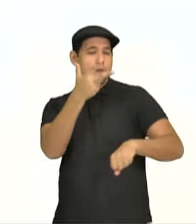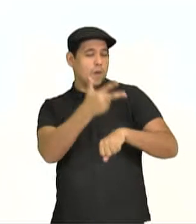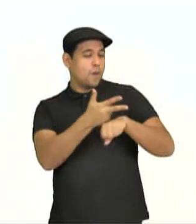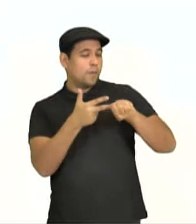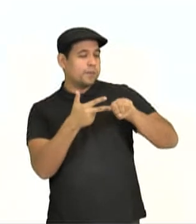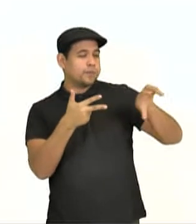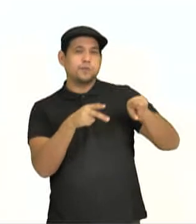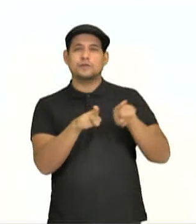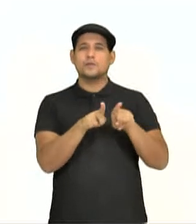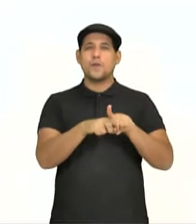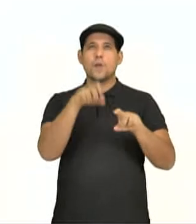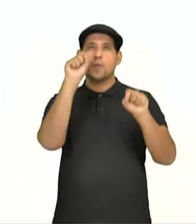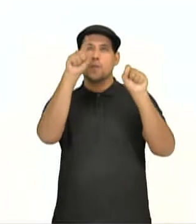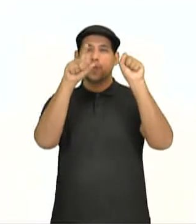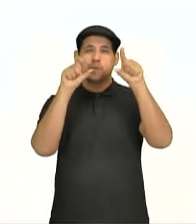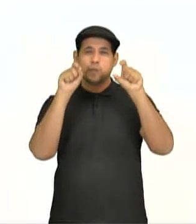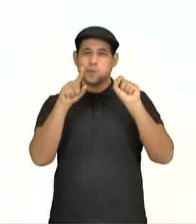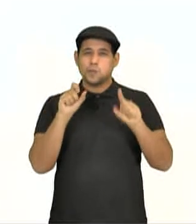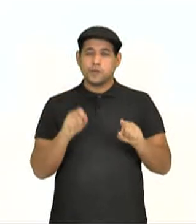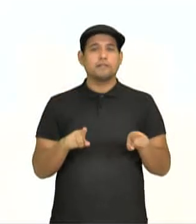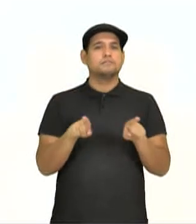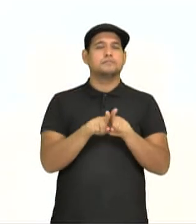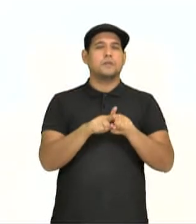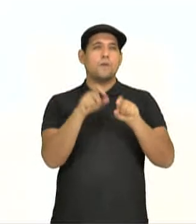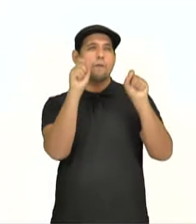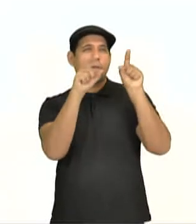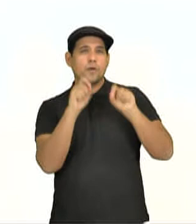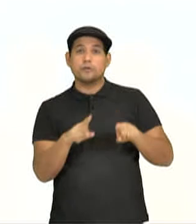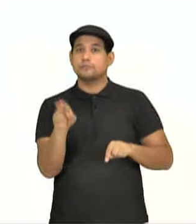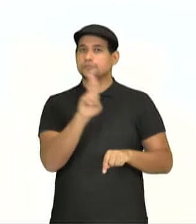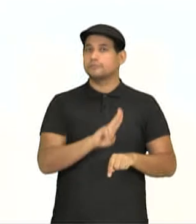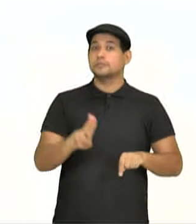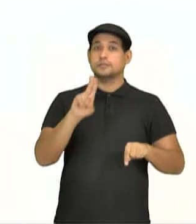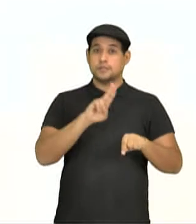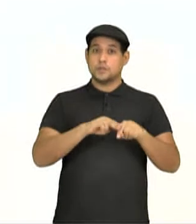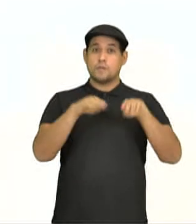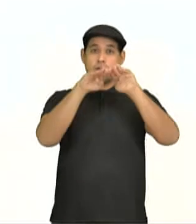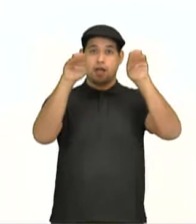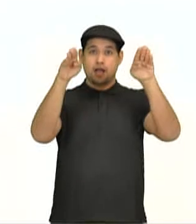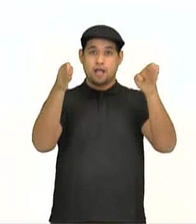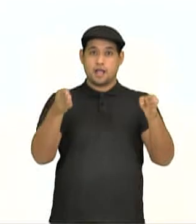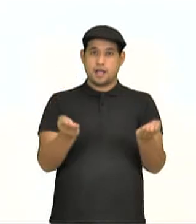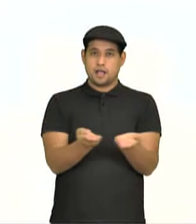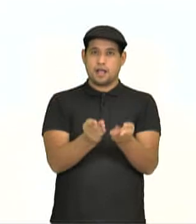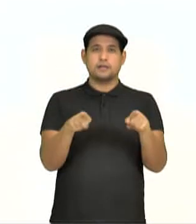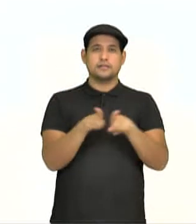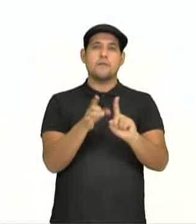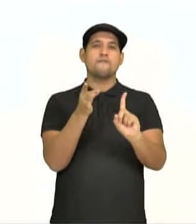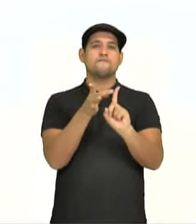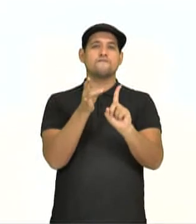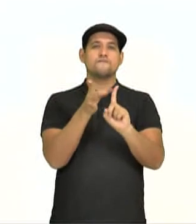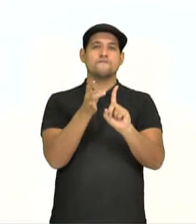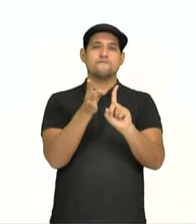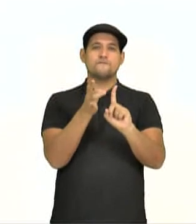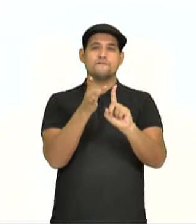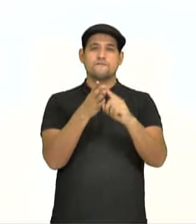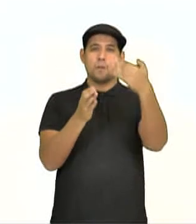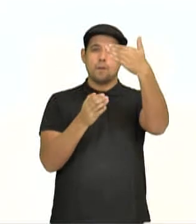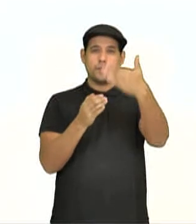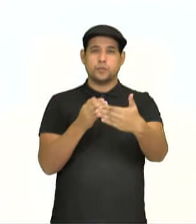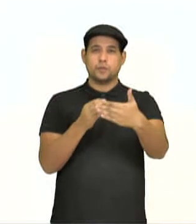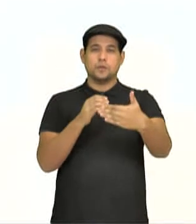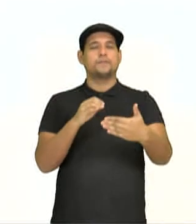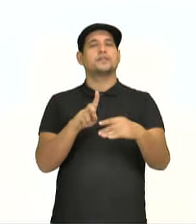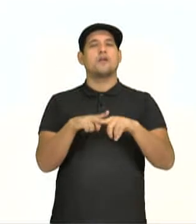projeções com luzes em superfície usando uma caixa e uma lente de vidro. A sua